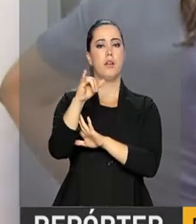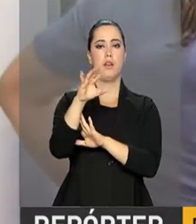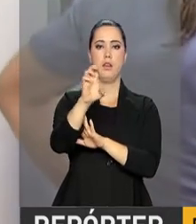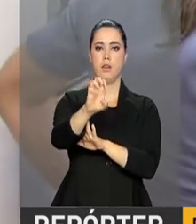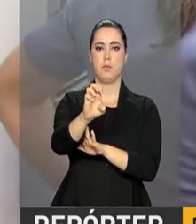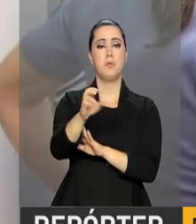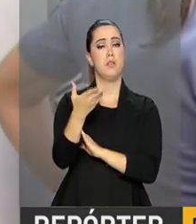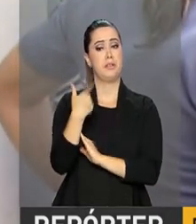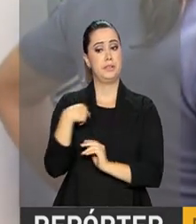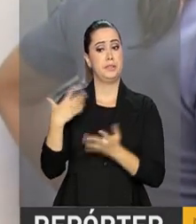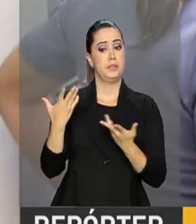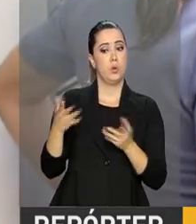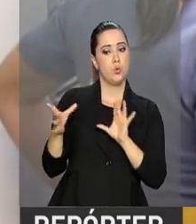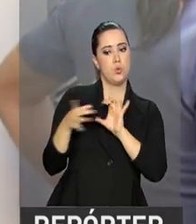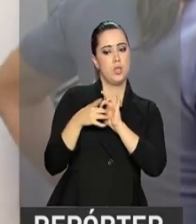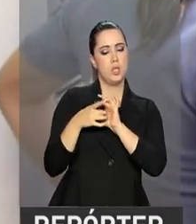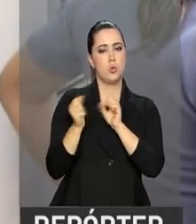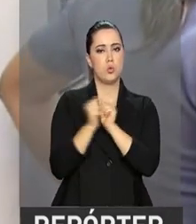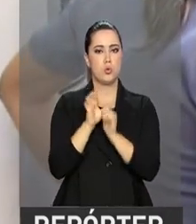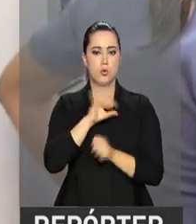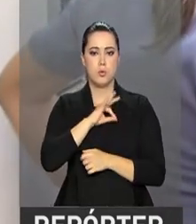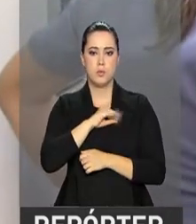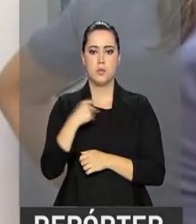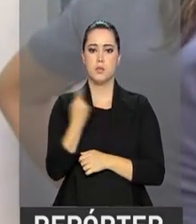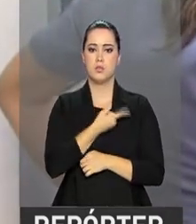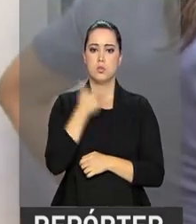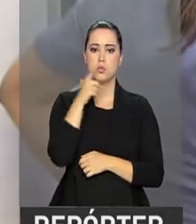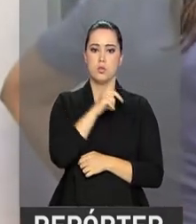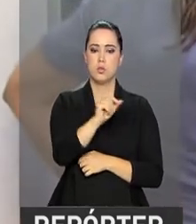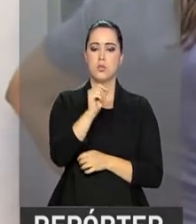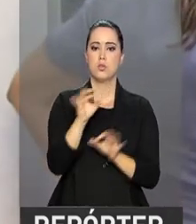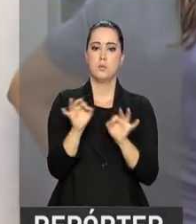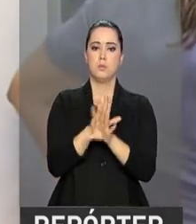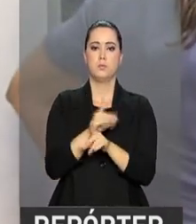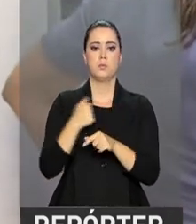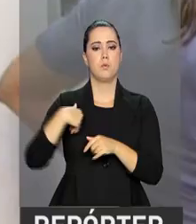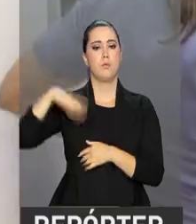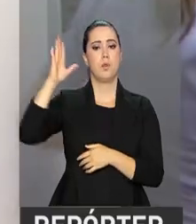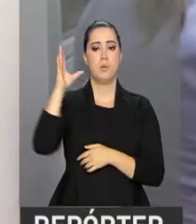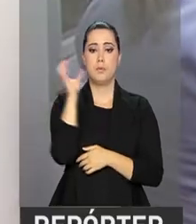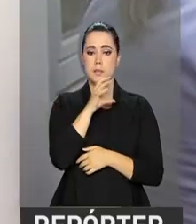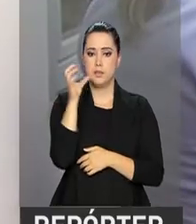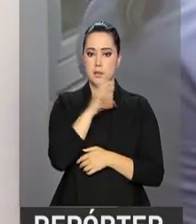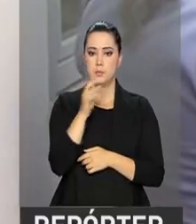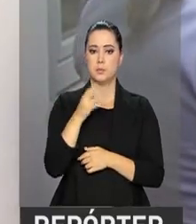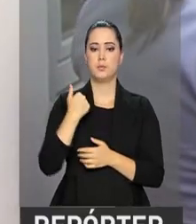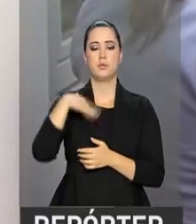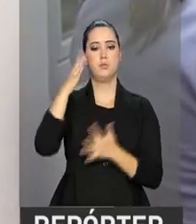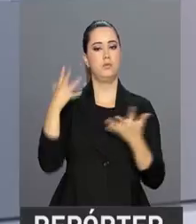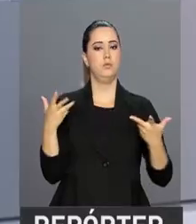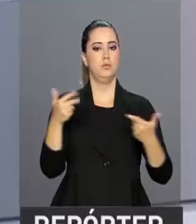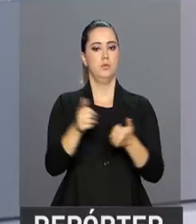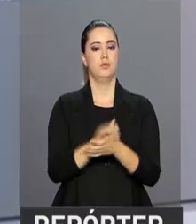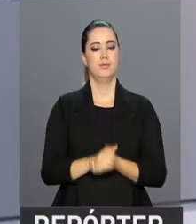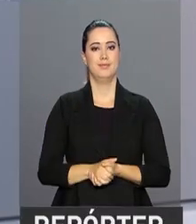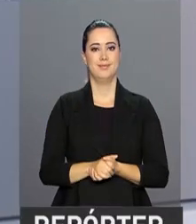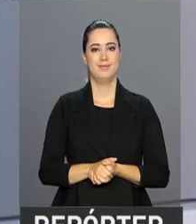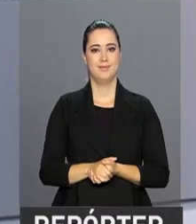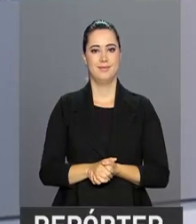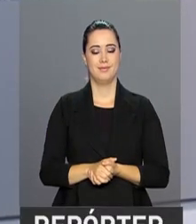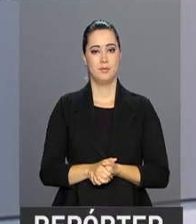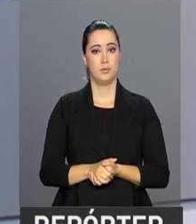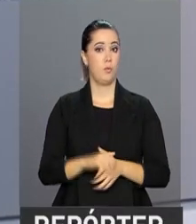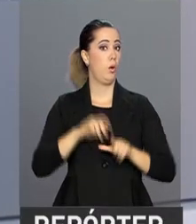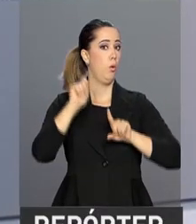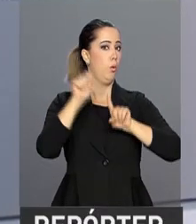em parceria com a polícia, a gente consegue resolver com mais rapidez e mais eficiência.